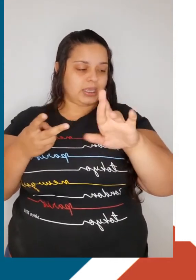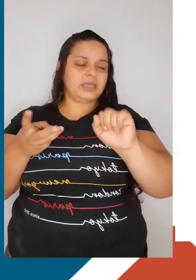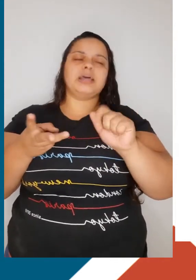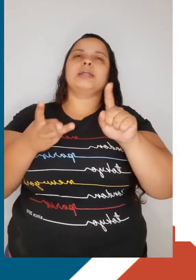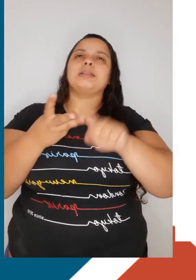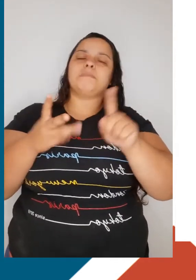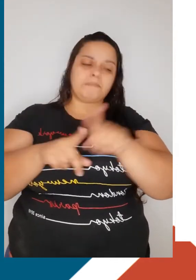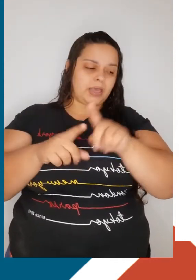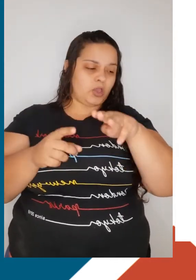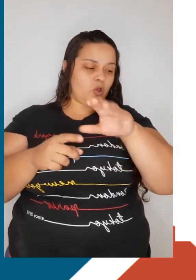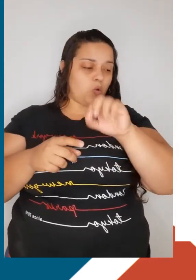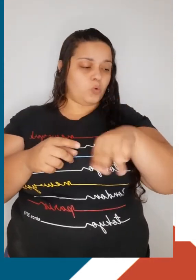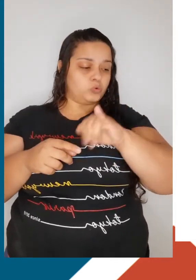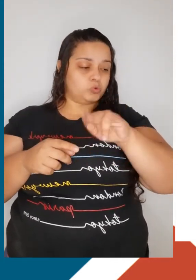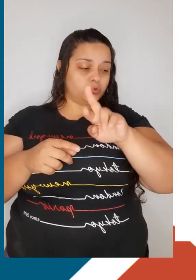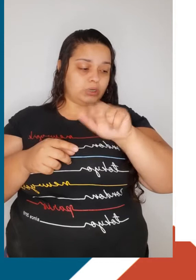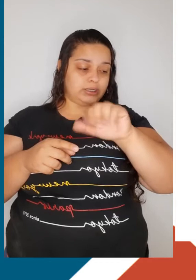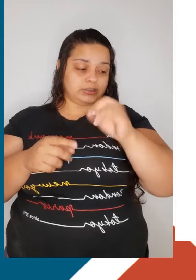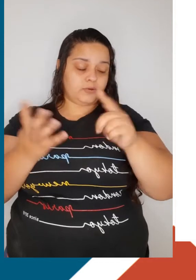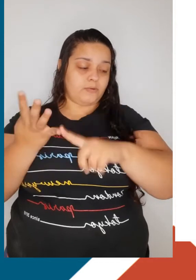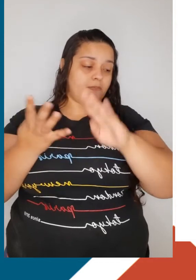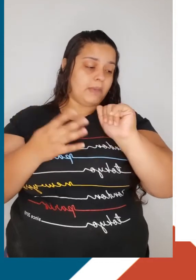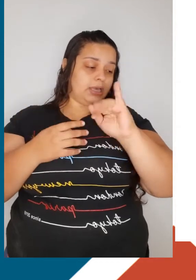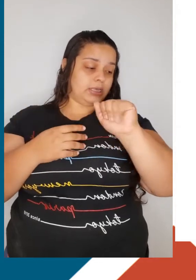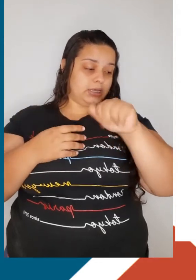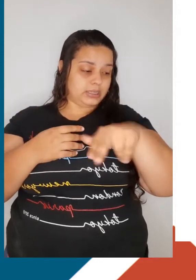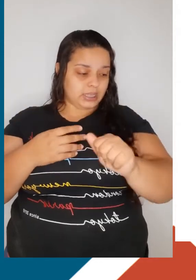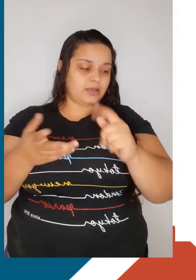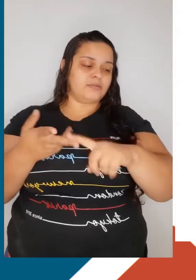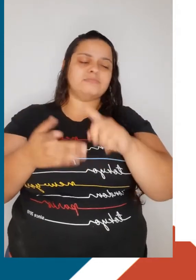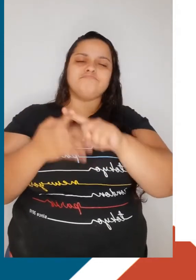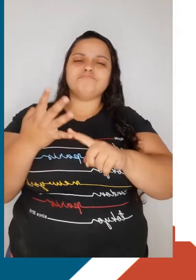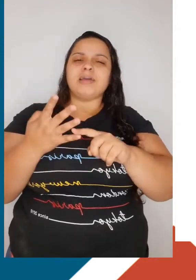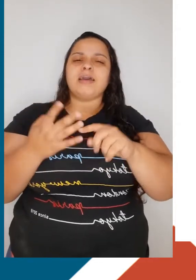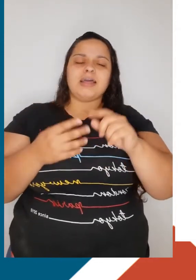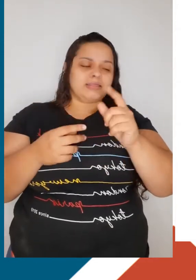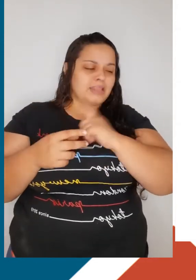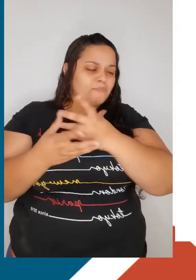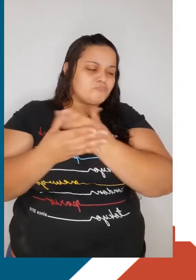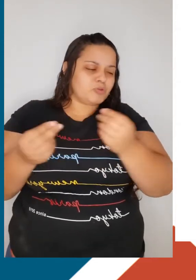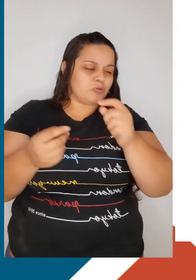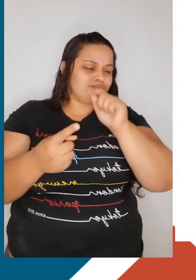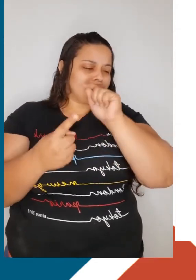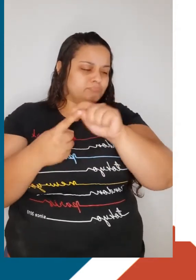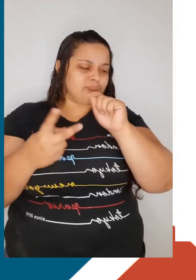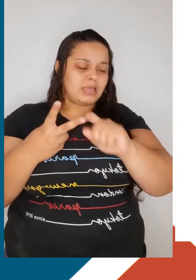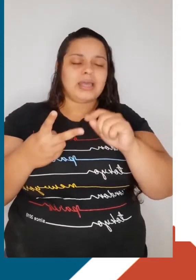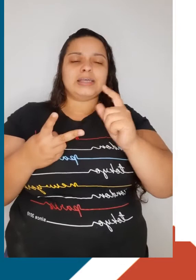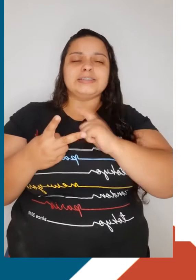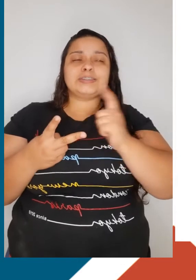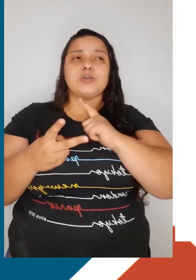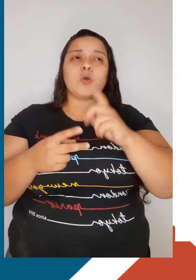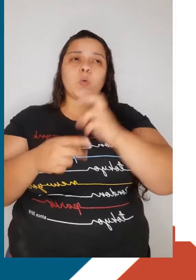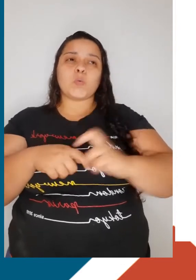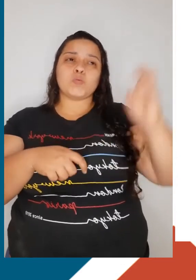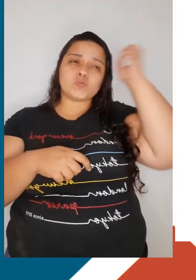de 1798. A revolta, na verdade, contra ações que eram consideradas injustas, ela já fazia parte da